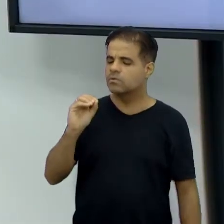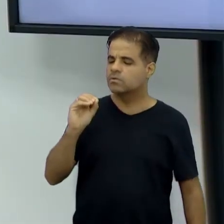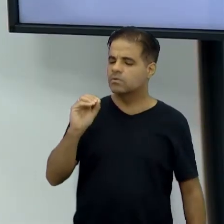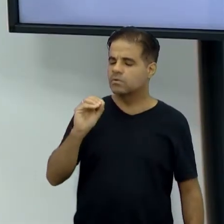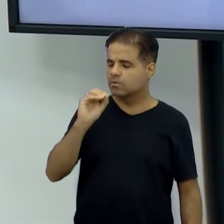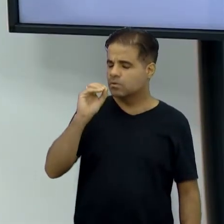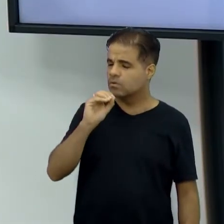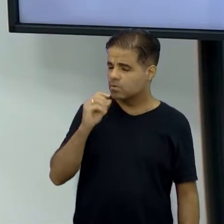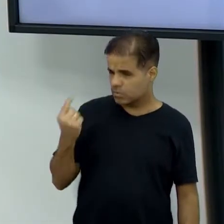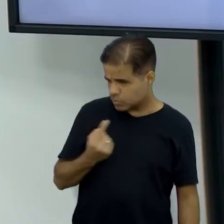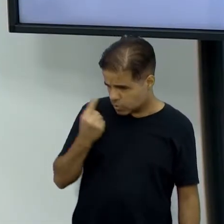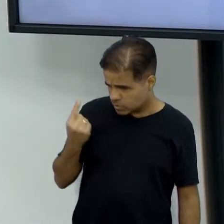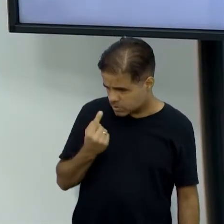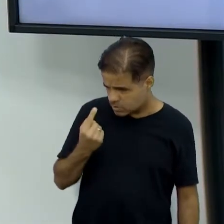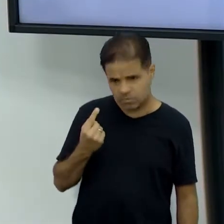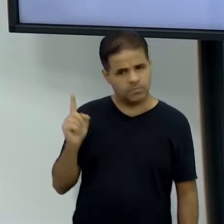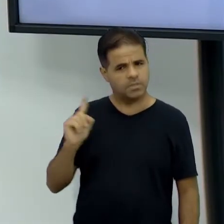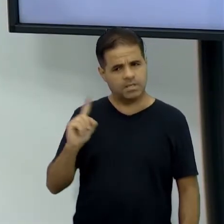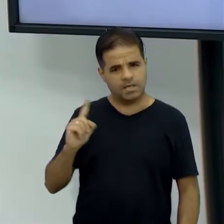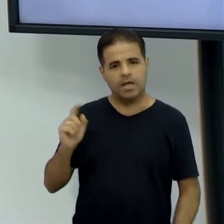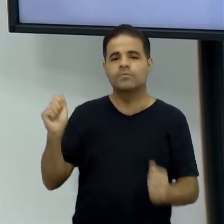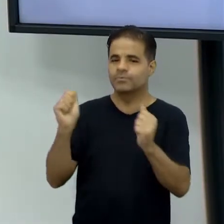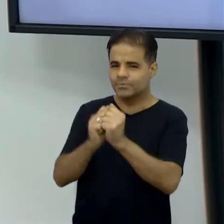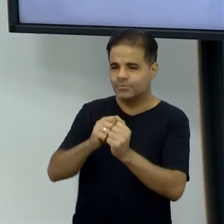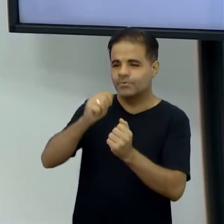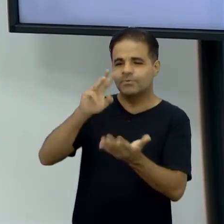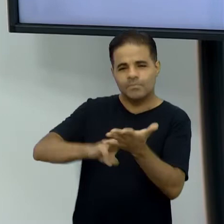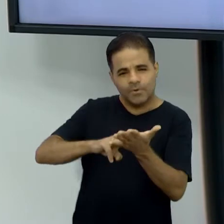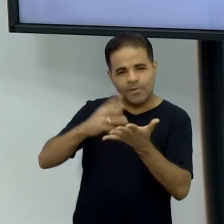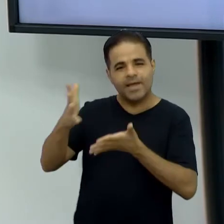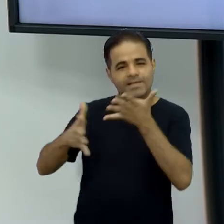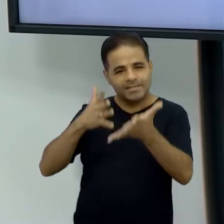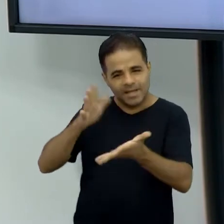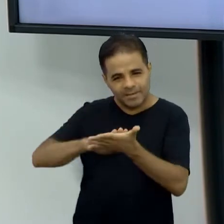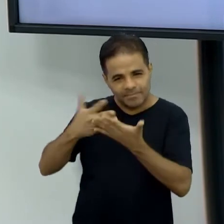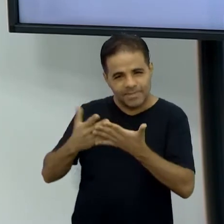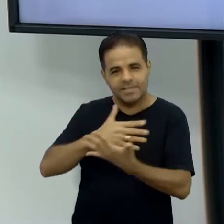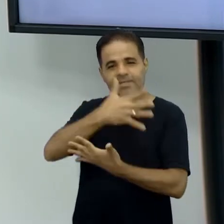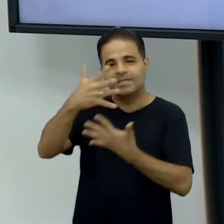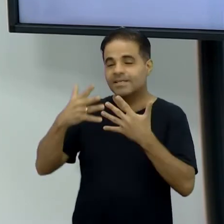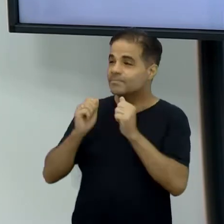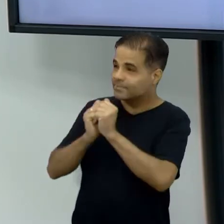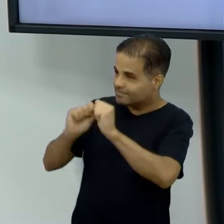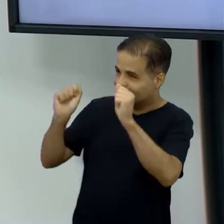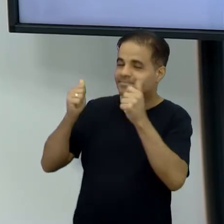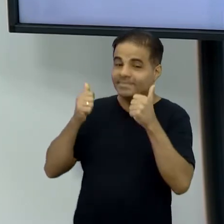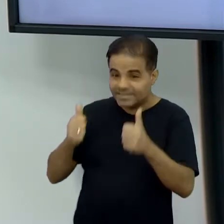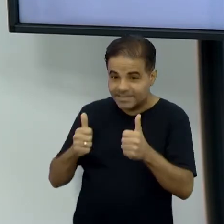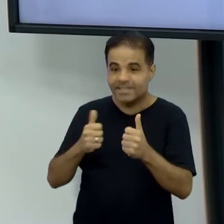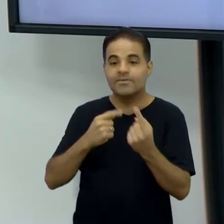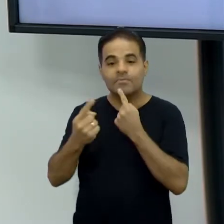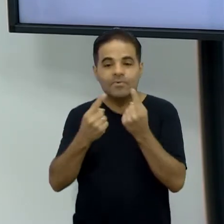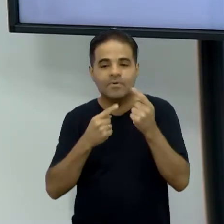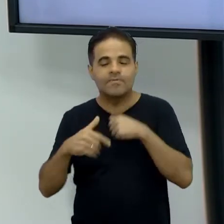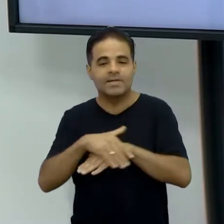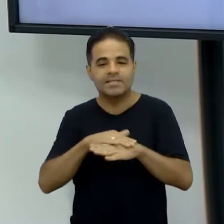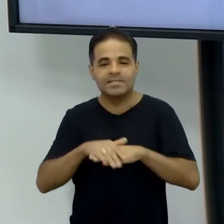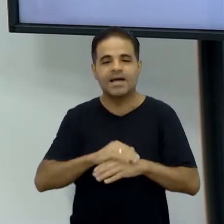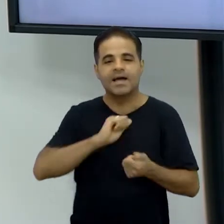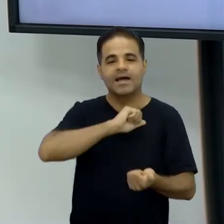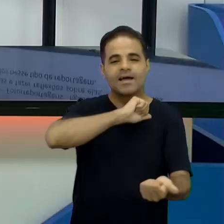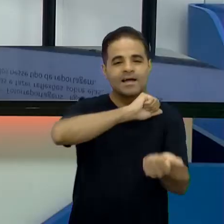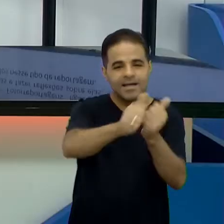Não estamos sozinhos, nós estamos também com o Moésio, o nosso intérprete de Libras, e a gente vai falar aí de um